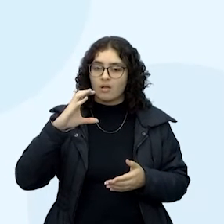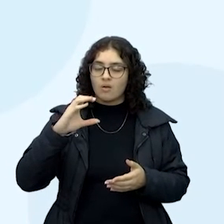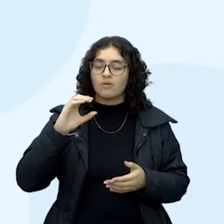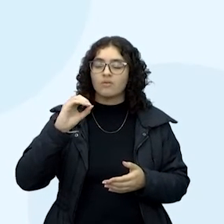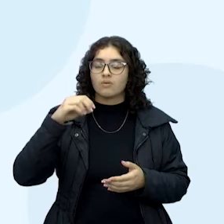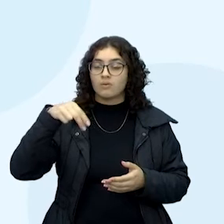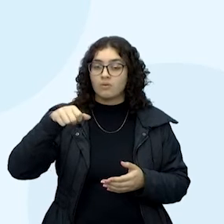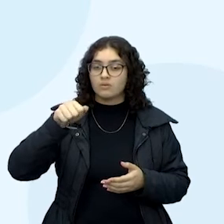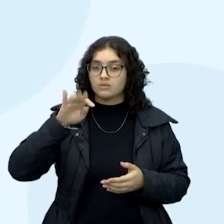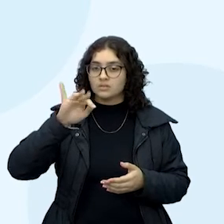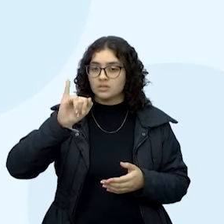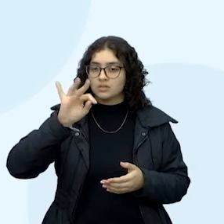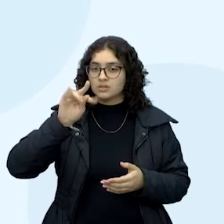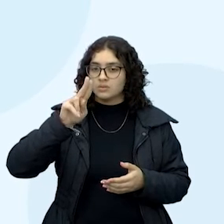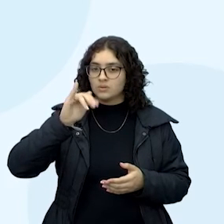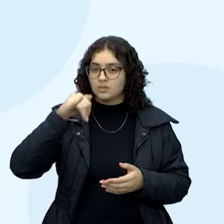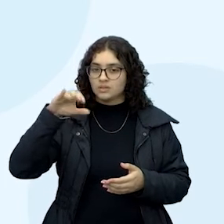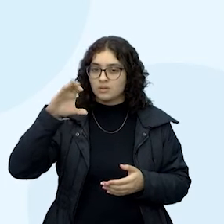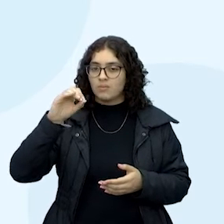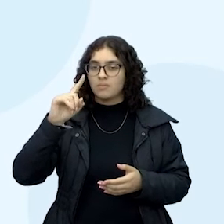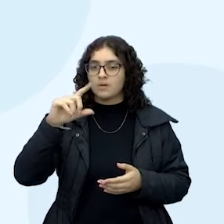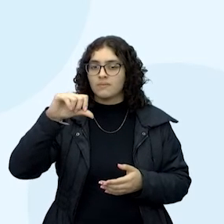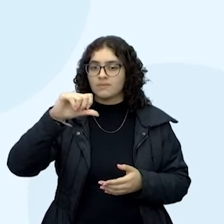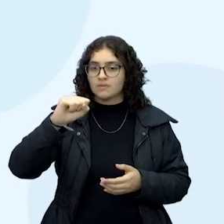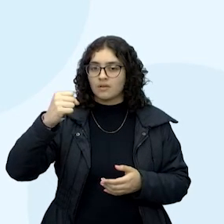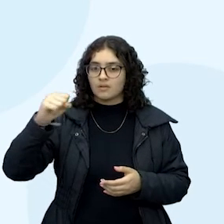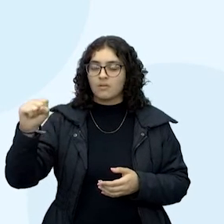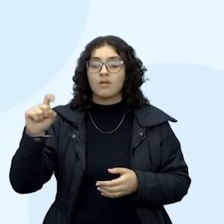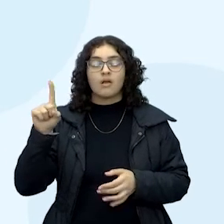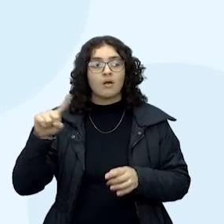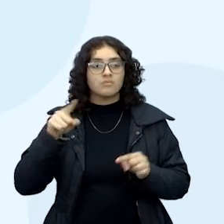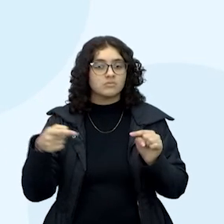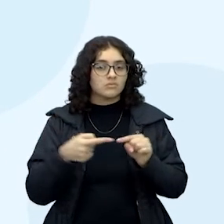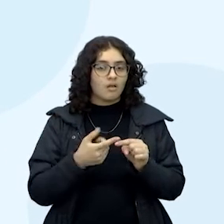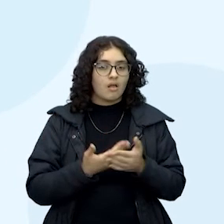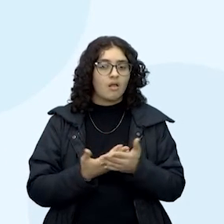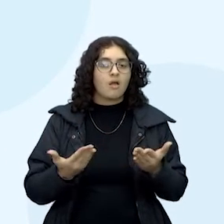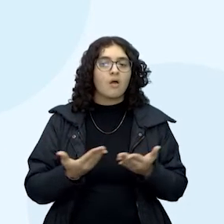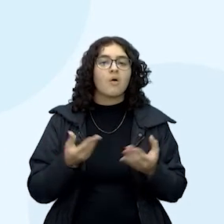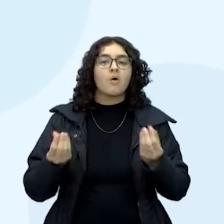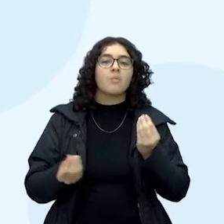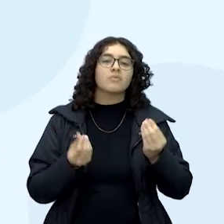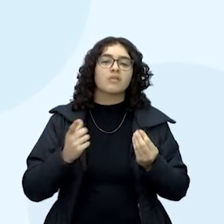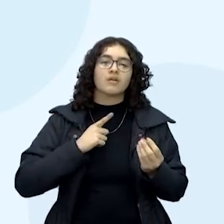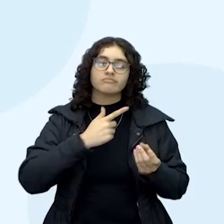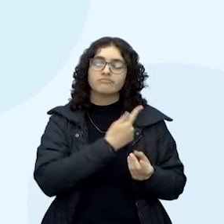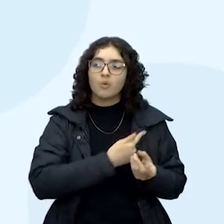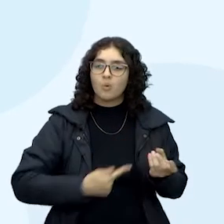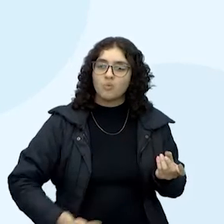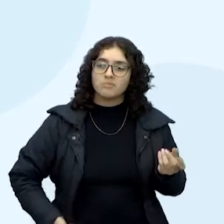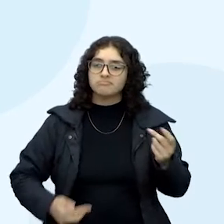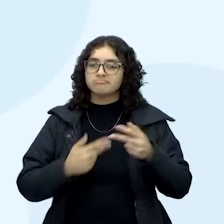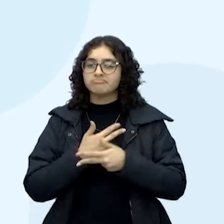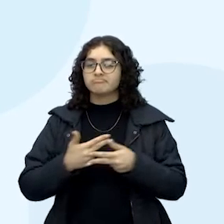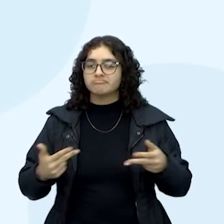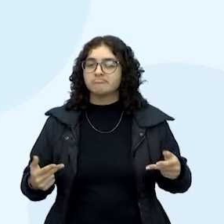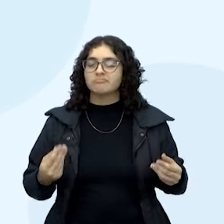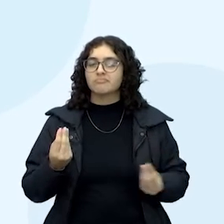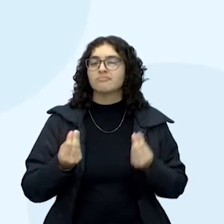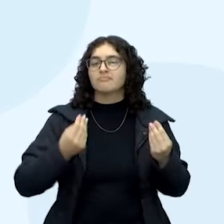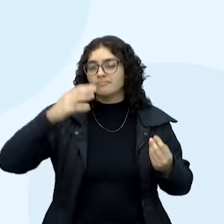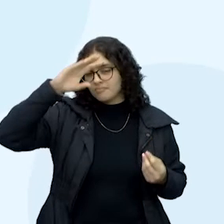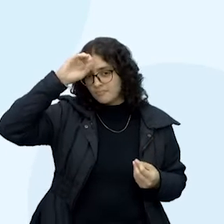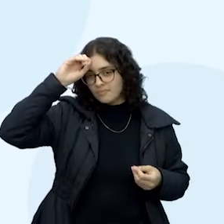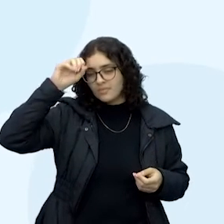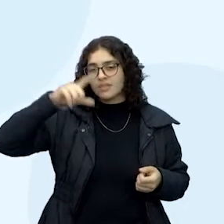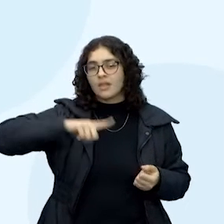1988. E o objetivo da aula de hoje? Hoje vamos aprender sobre formas de governo. Após isso, vamos aprender um pouquinho